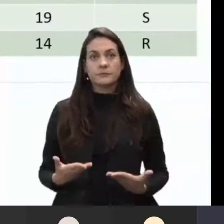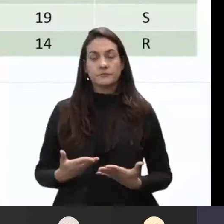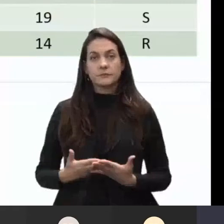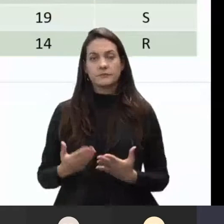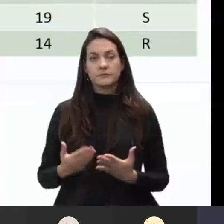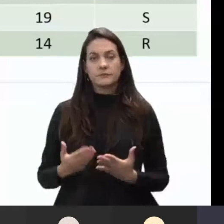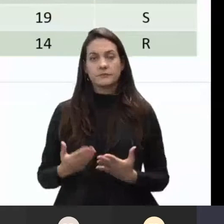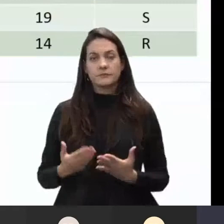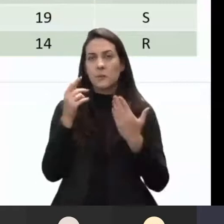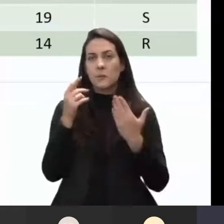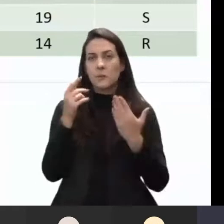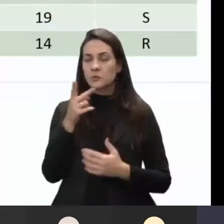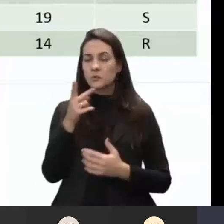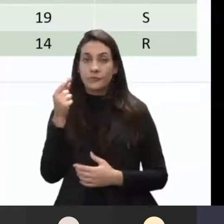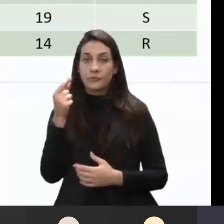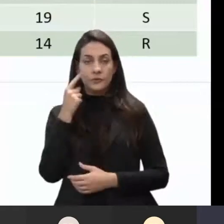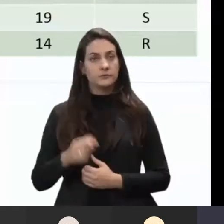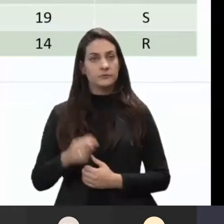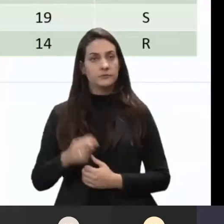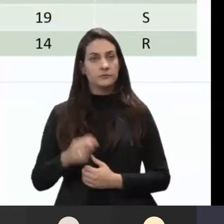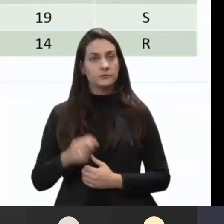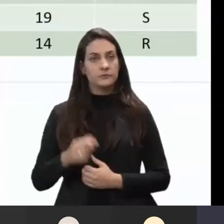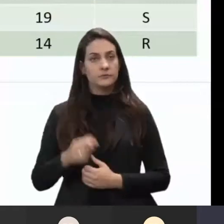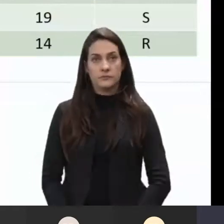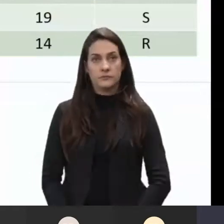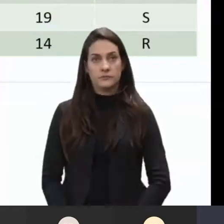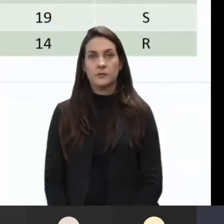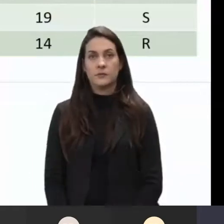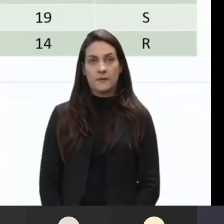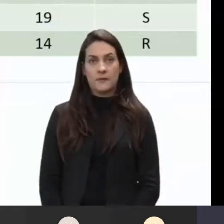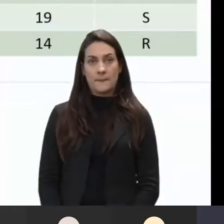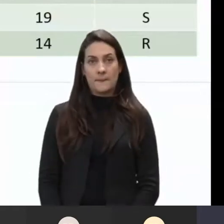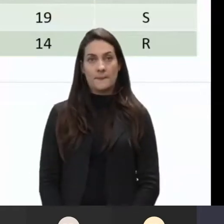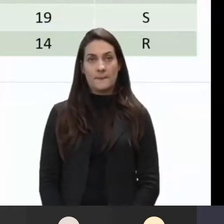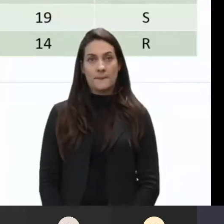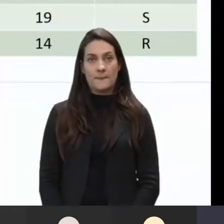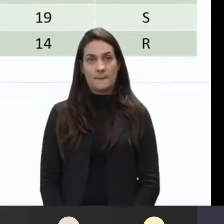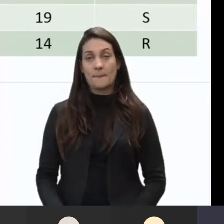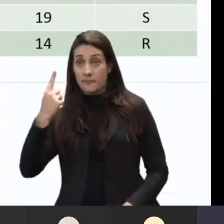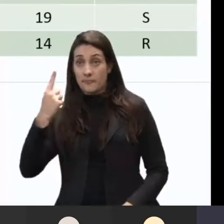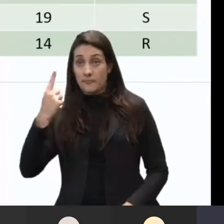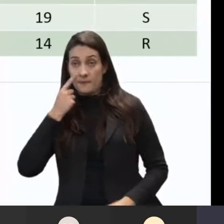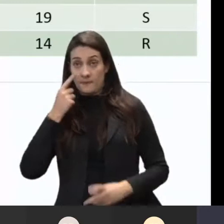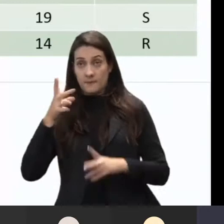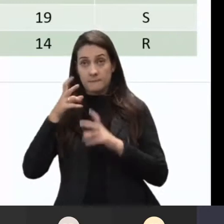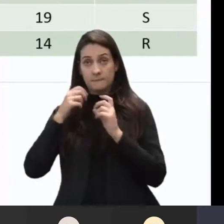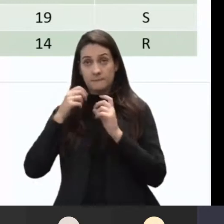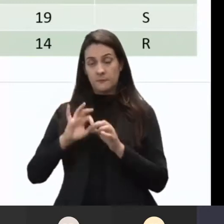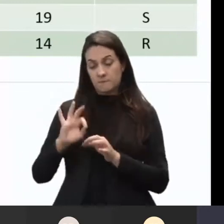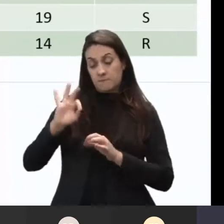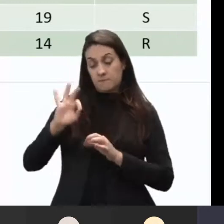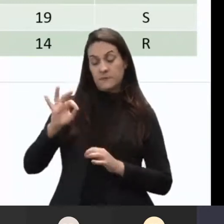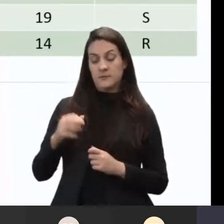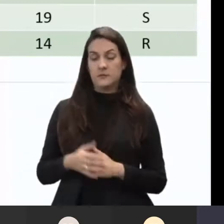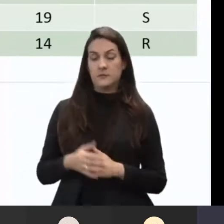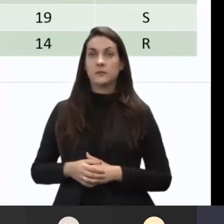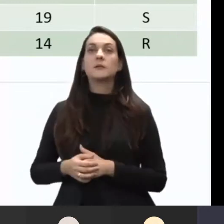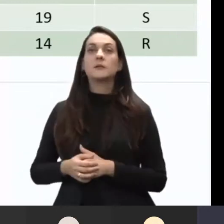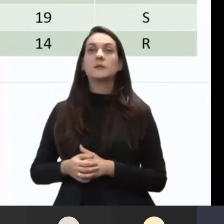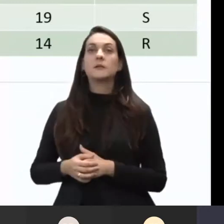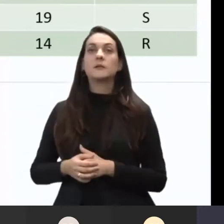aureus. Quando você olha aqui no Staphylococcus aureus, você já tem 2 disquinhos que você observa crescimento